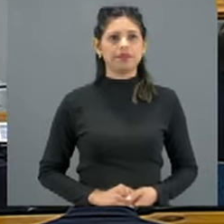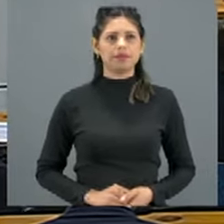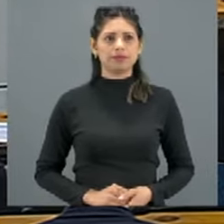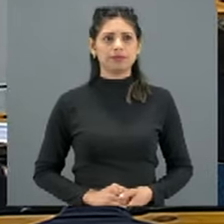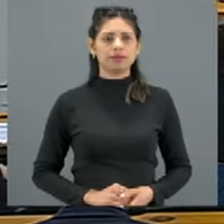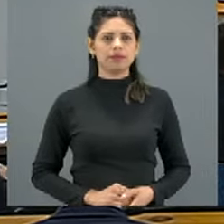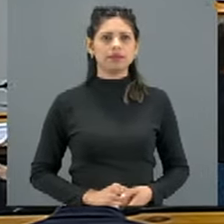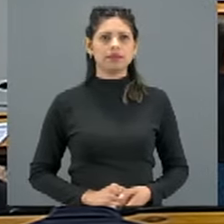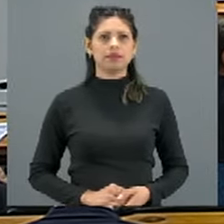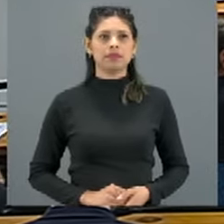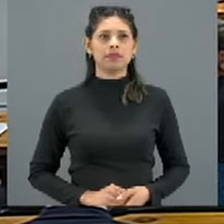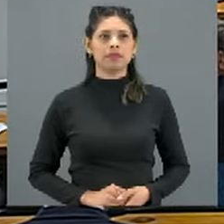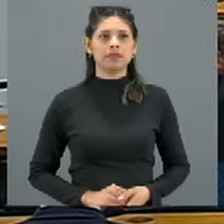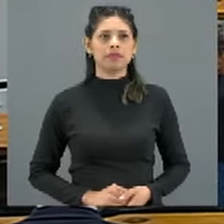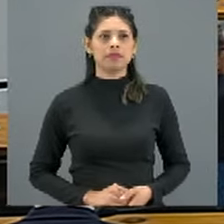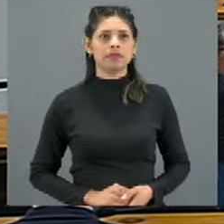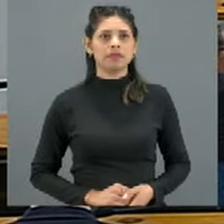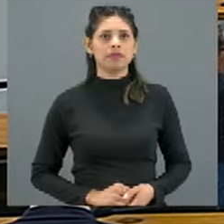Só